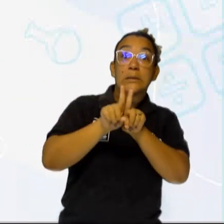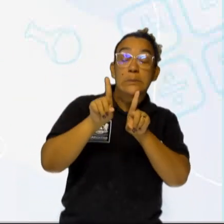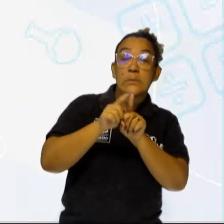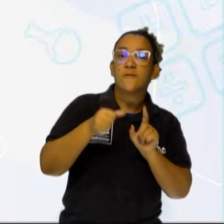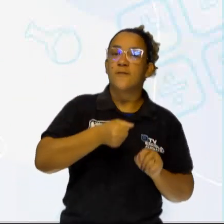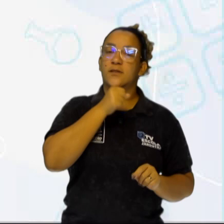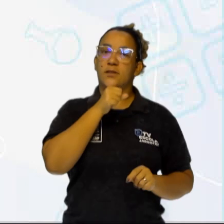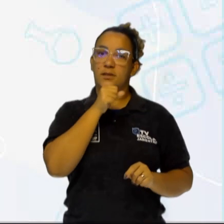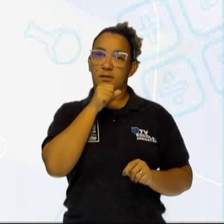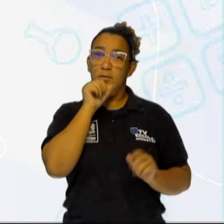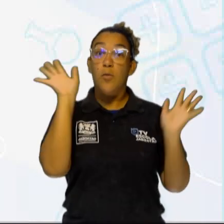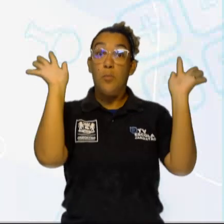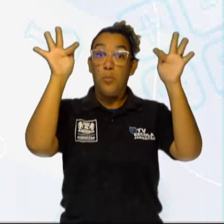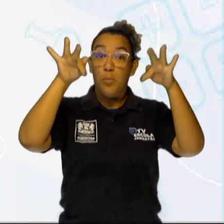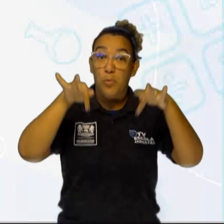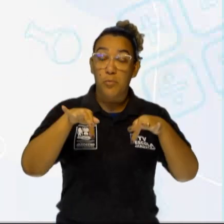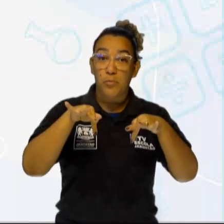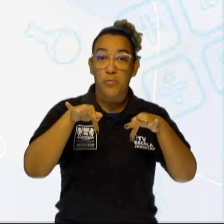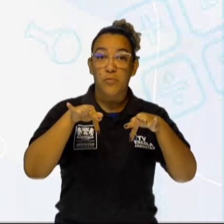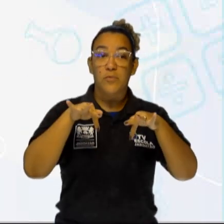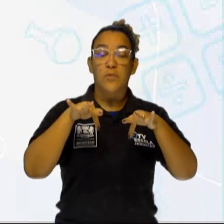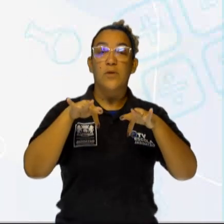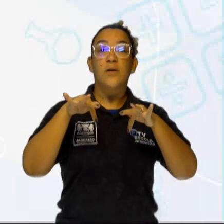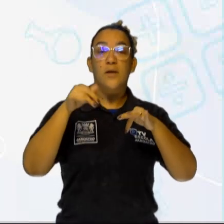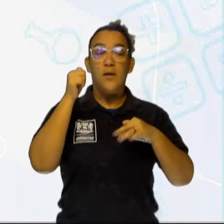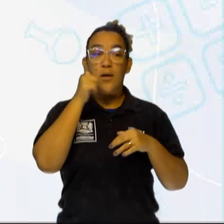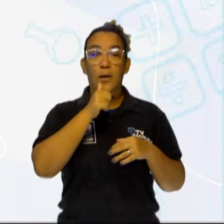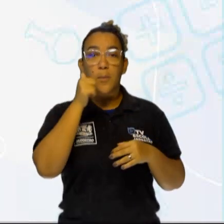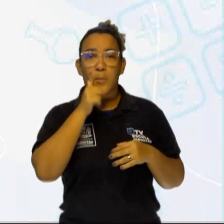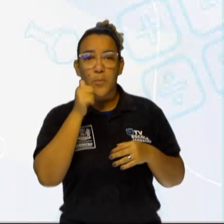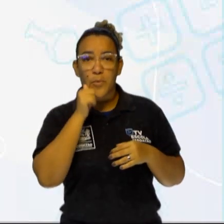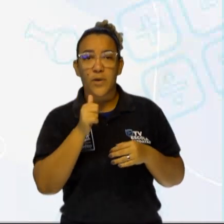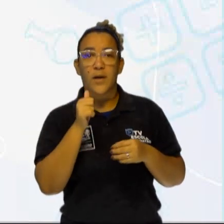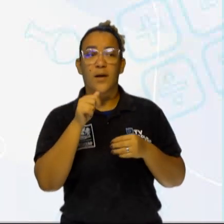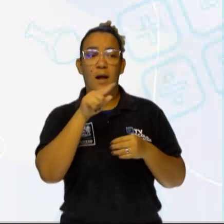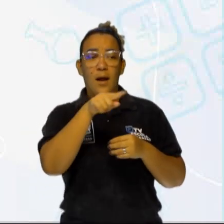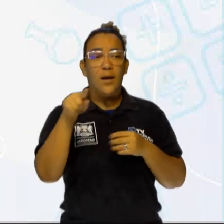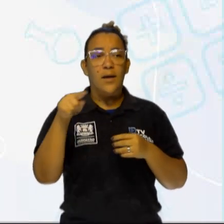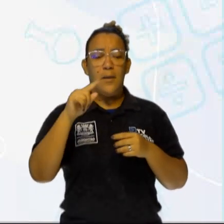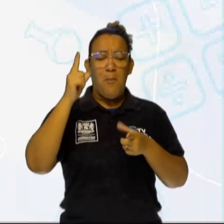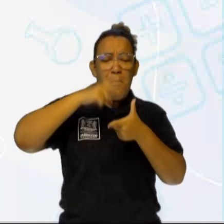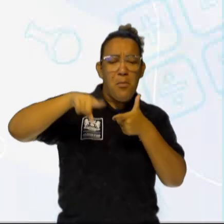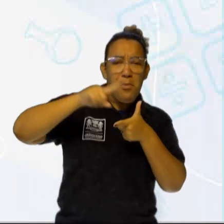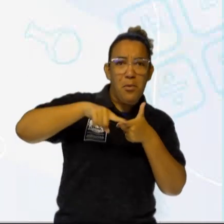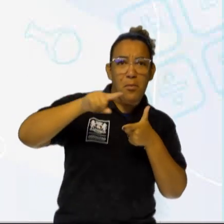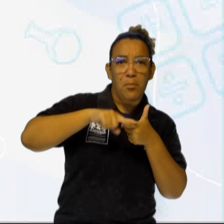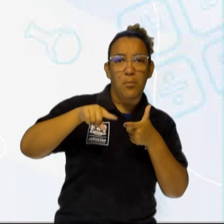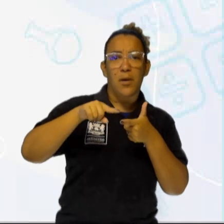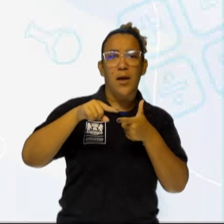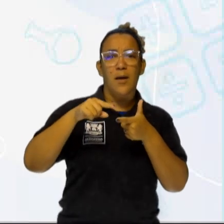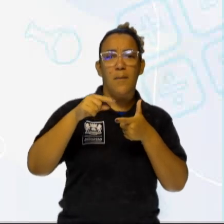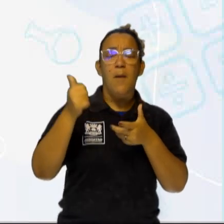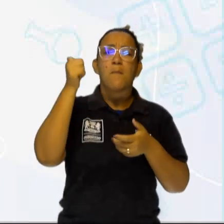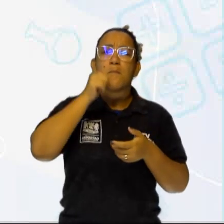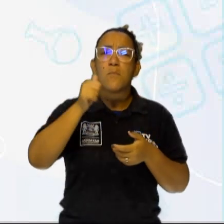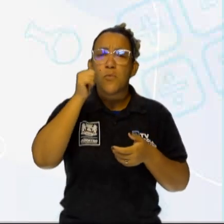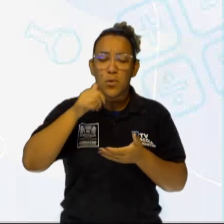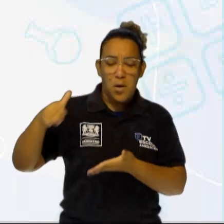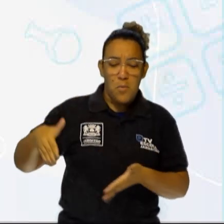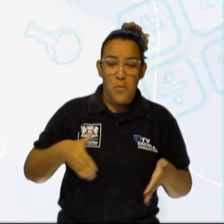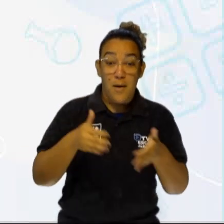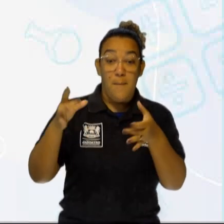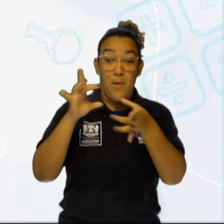Por fim, ela contempla os problemas que se apresentam às mulheres e o caminho da